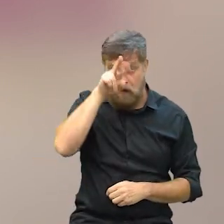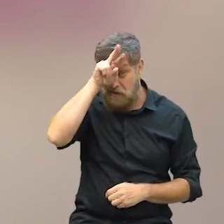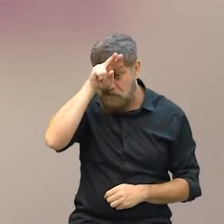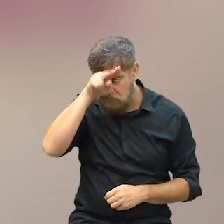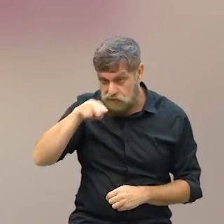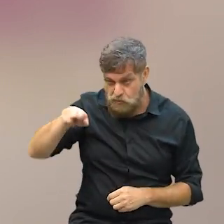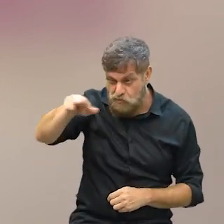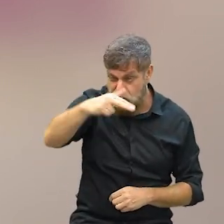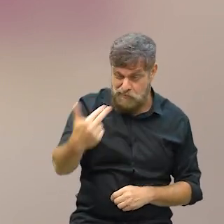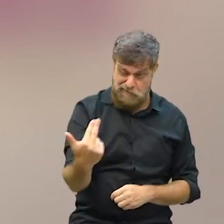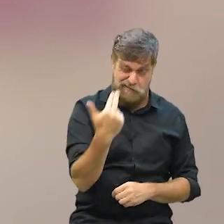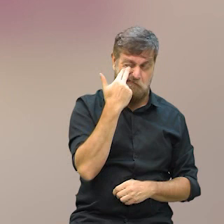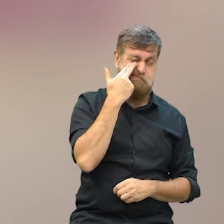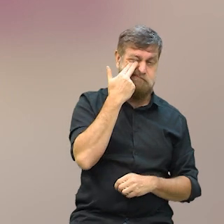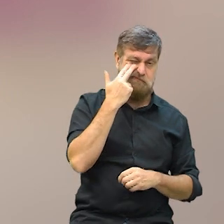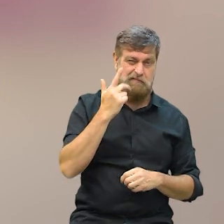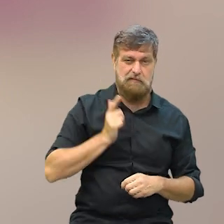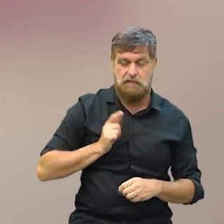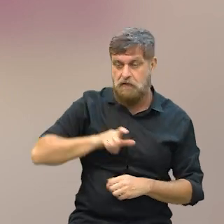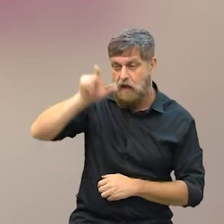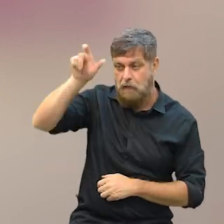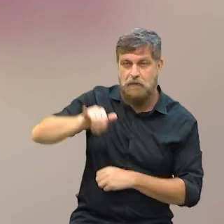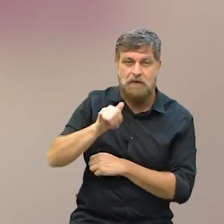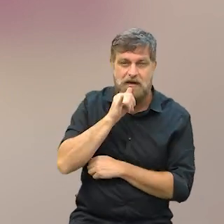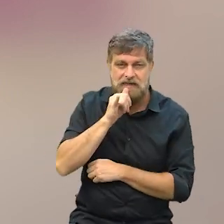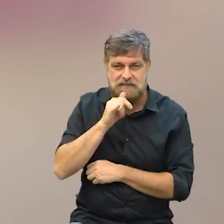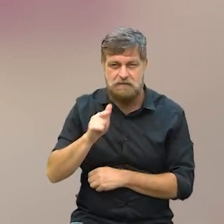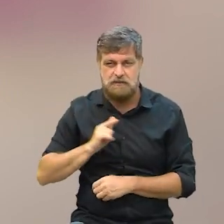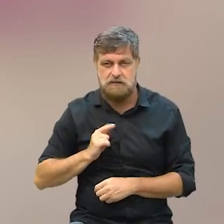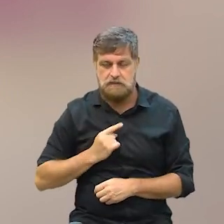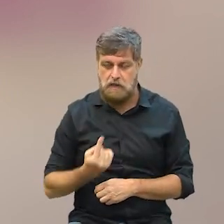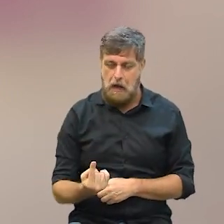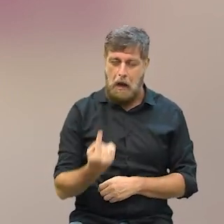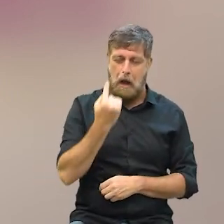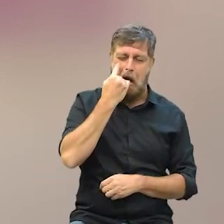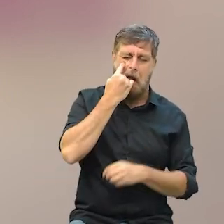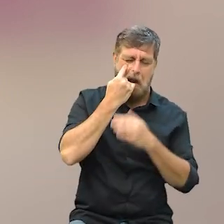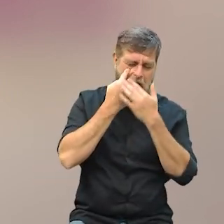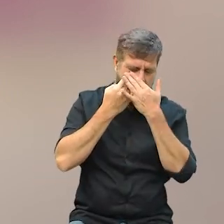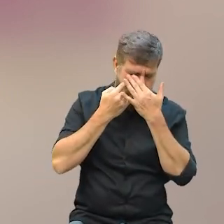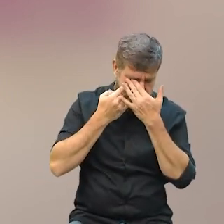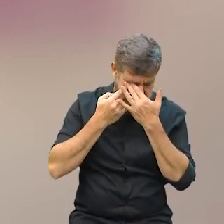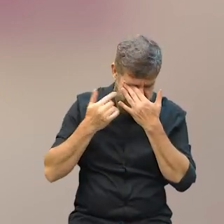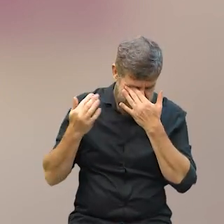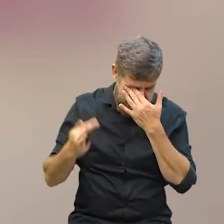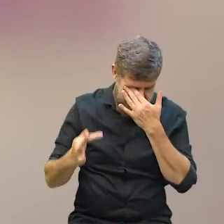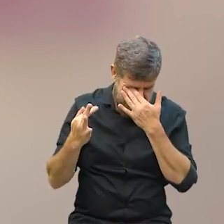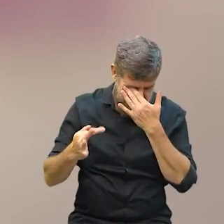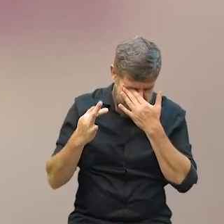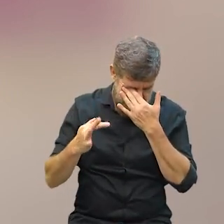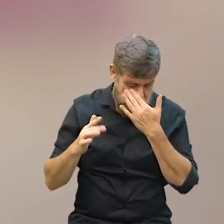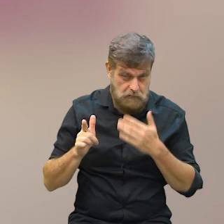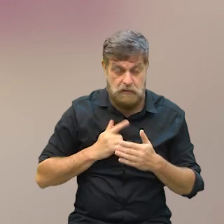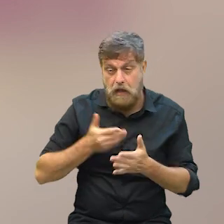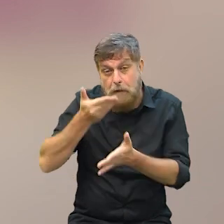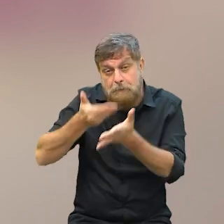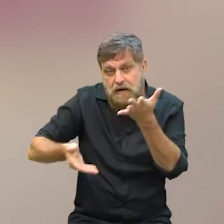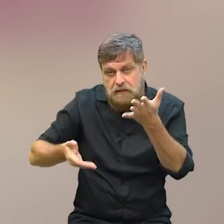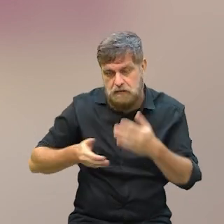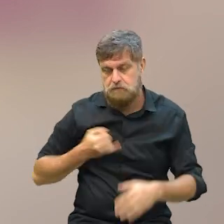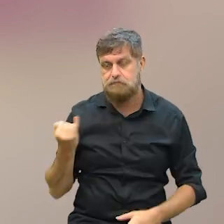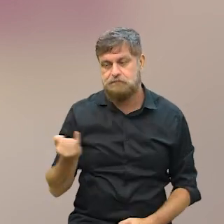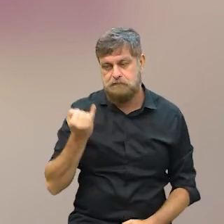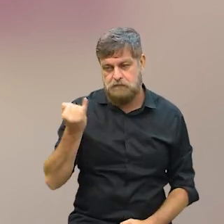ele pode. A gente teve um caso de um inseto que a patinha entrou e perfurou a córnea. Então, assim, é muito